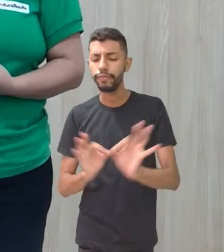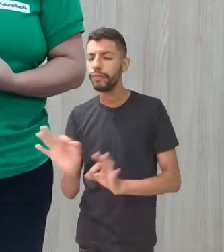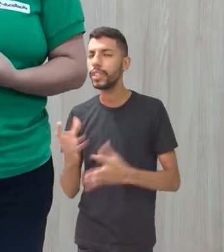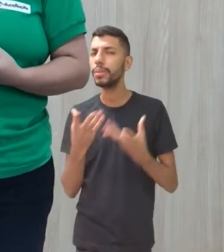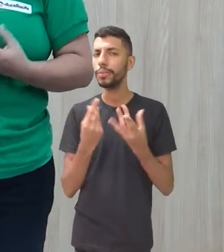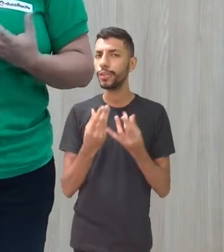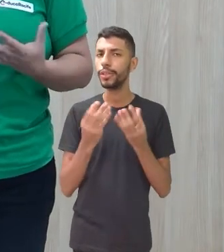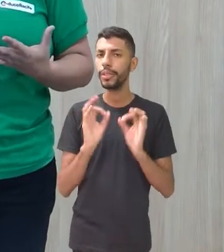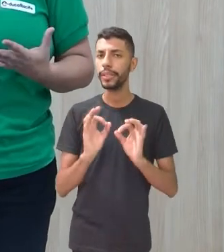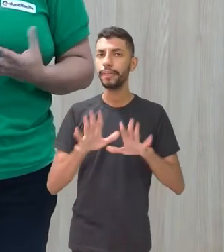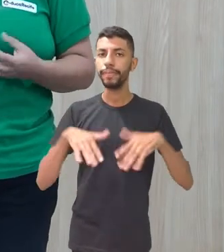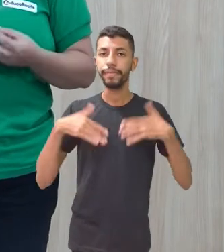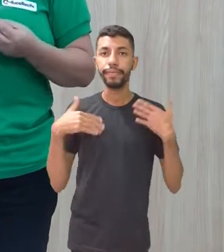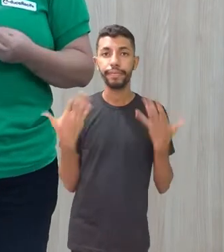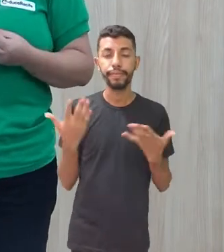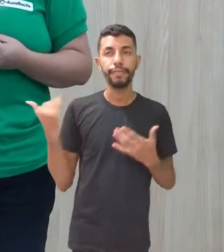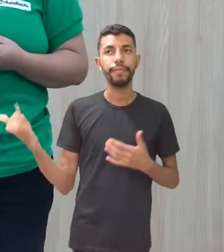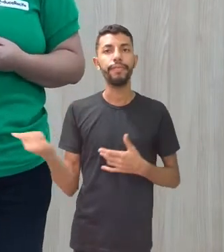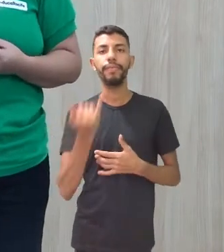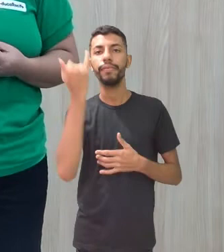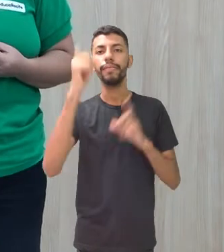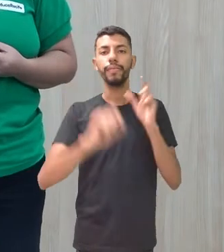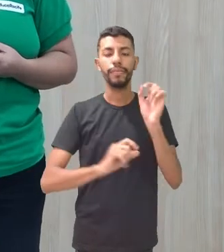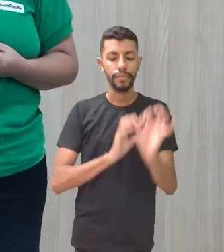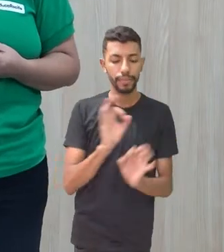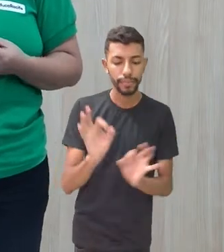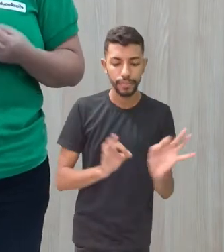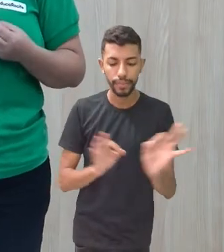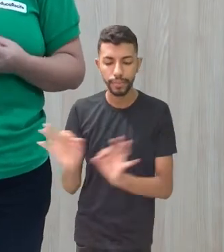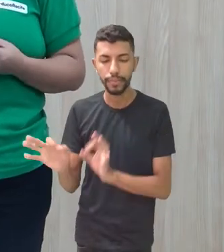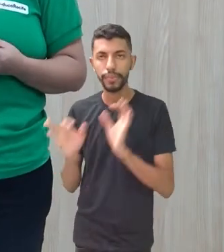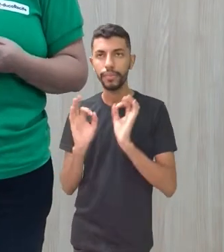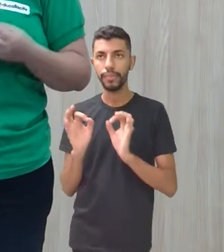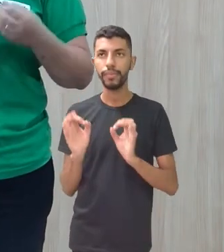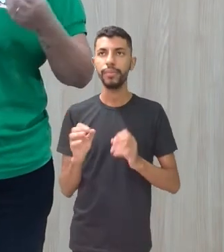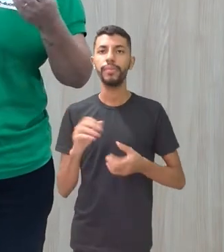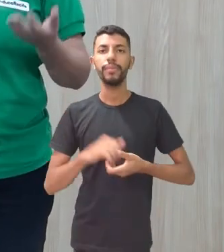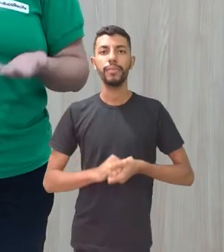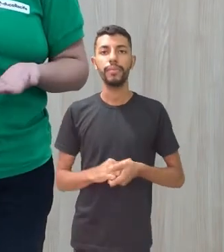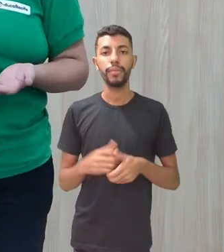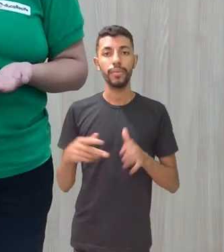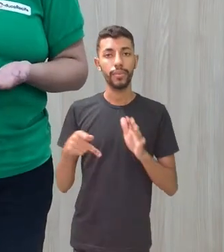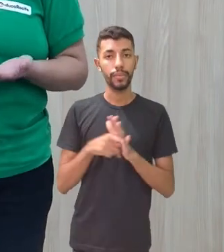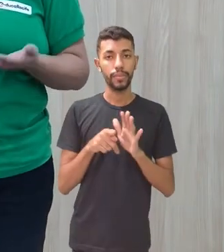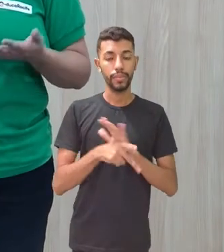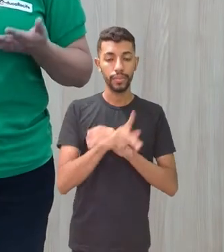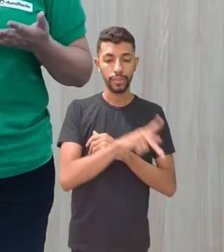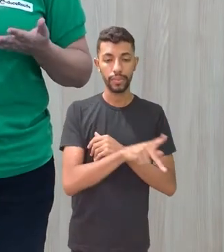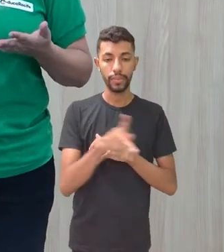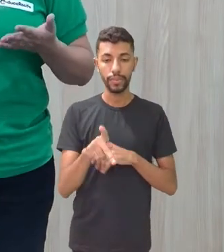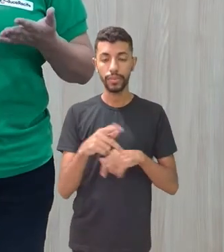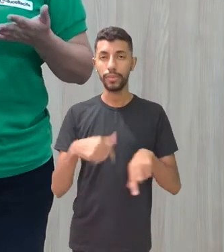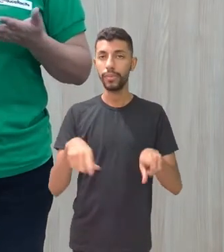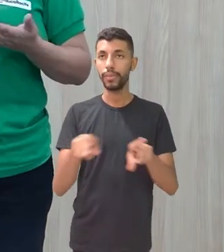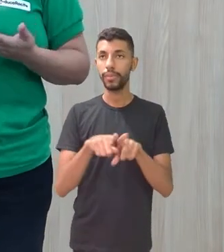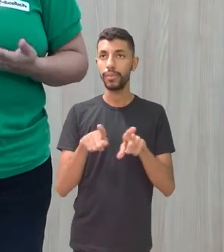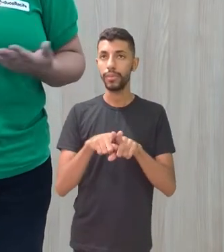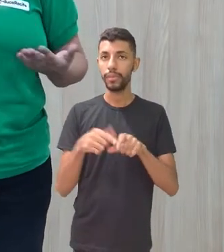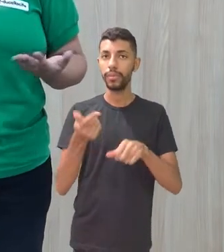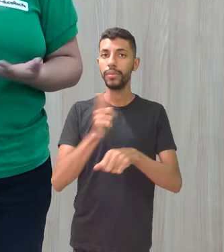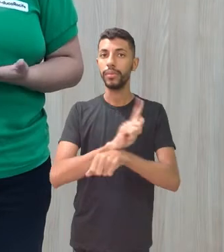é? Então, é importante esse planejamento, tanto pelos professores, como